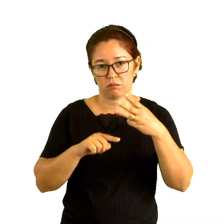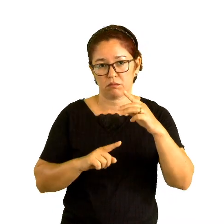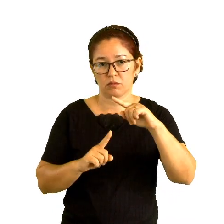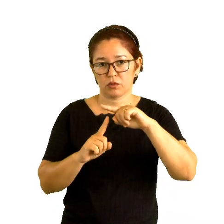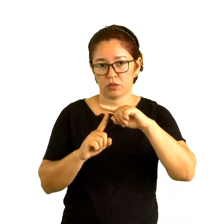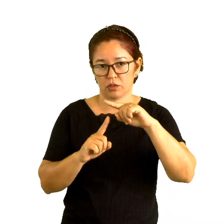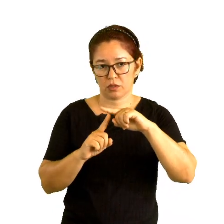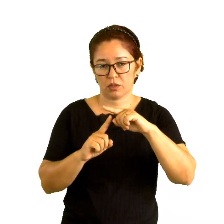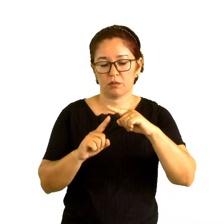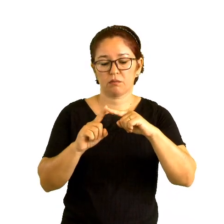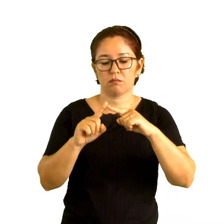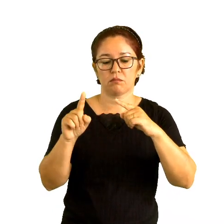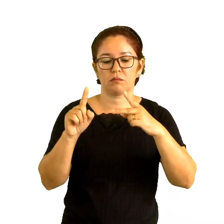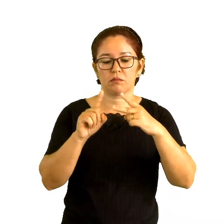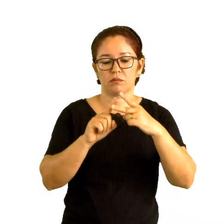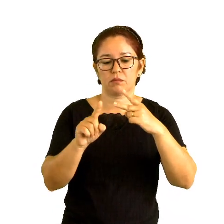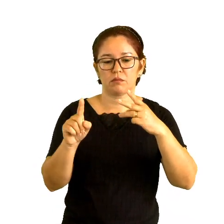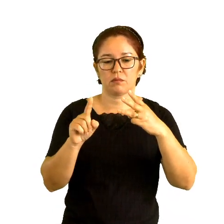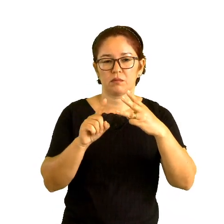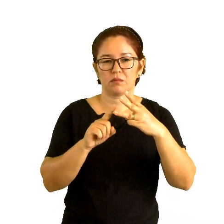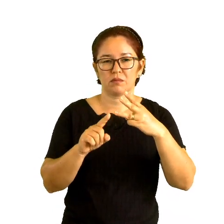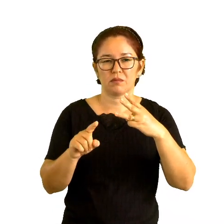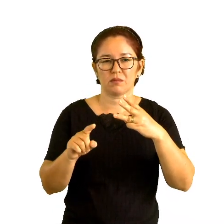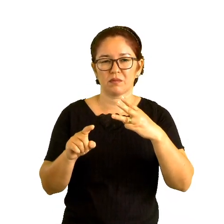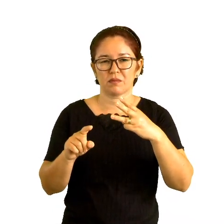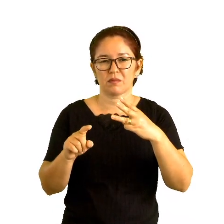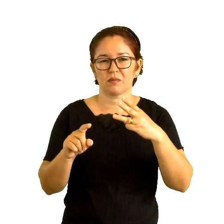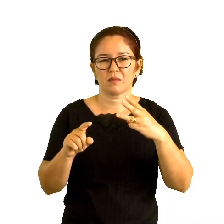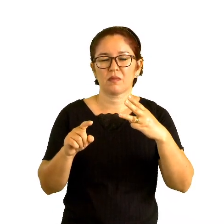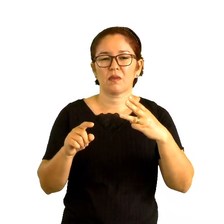tipo de intertextualidade esse conto pertence?